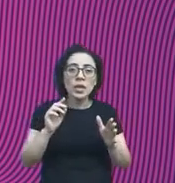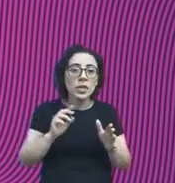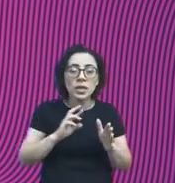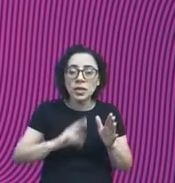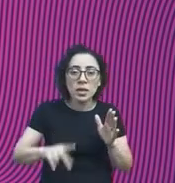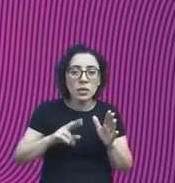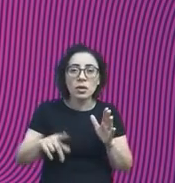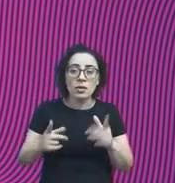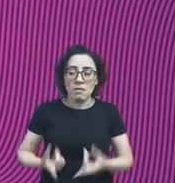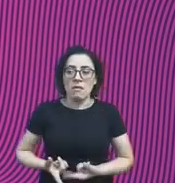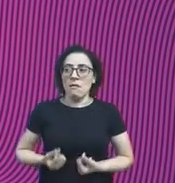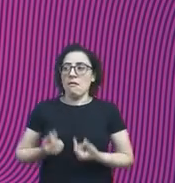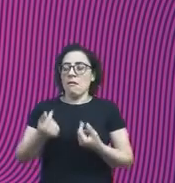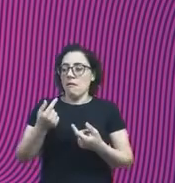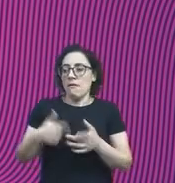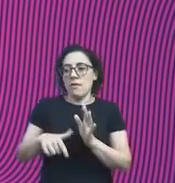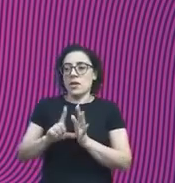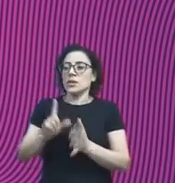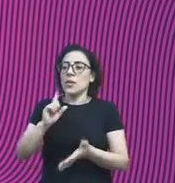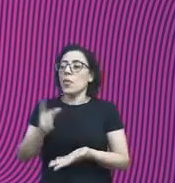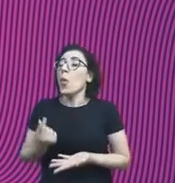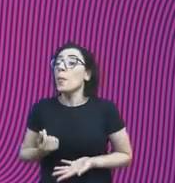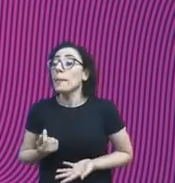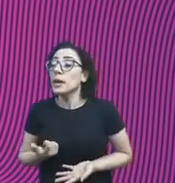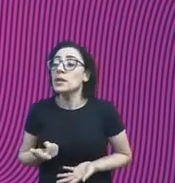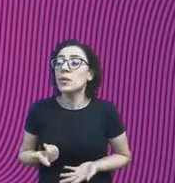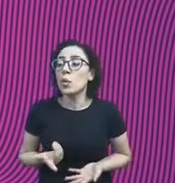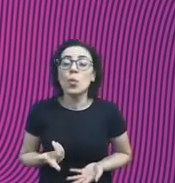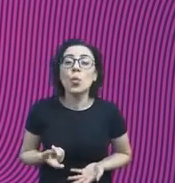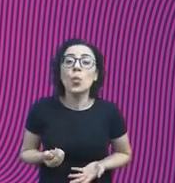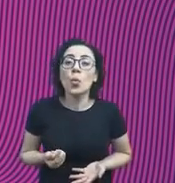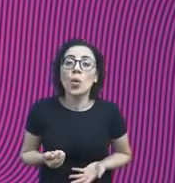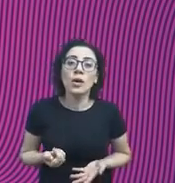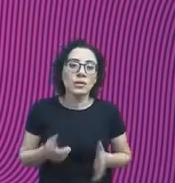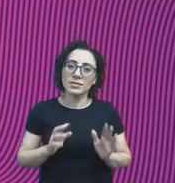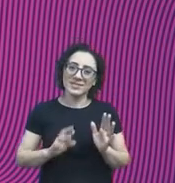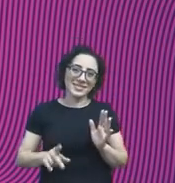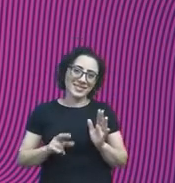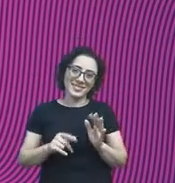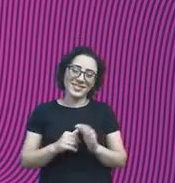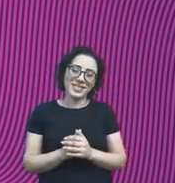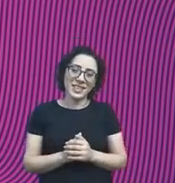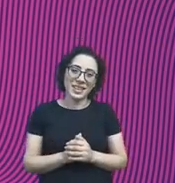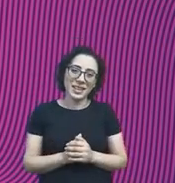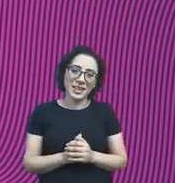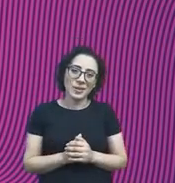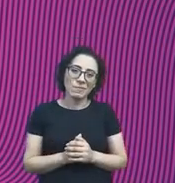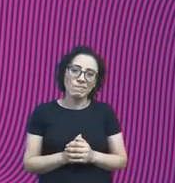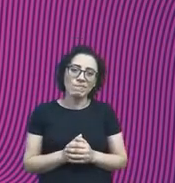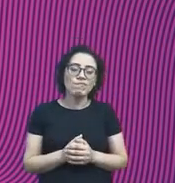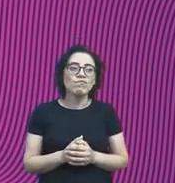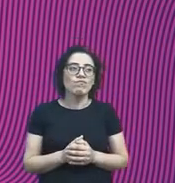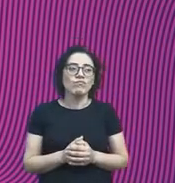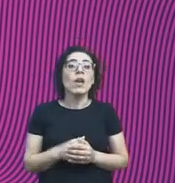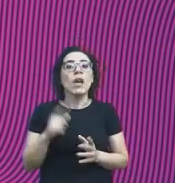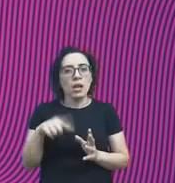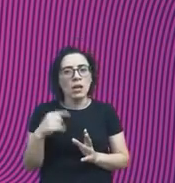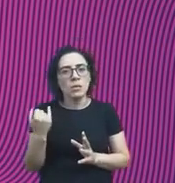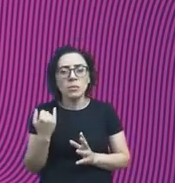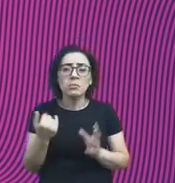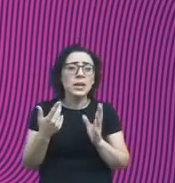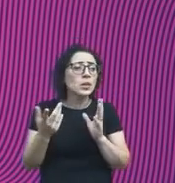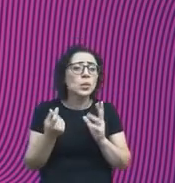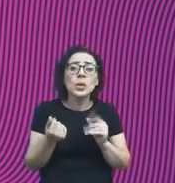de ir para a questão, e com isso concluo, ir para a questão central. A